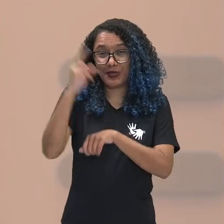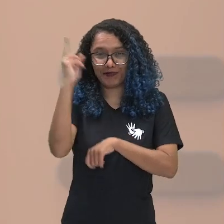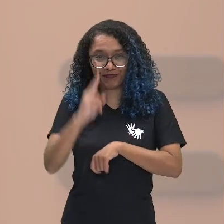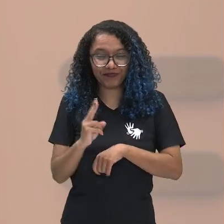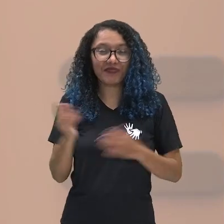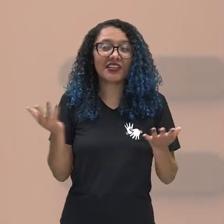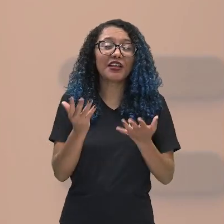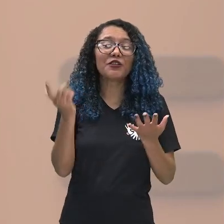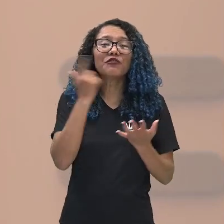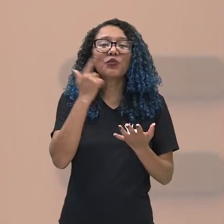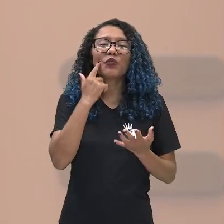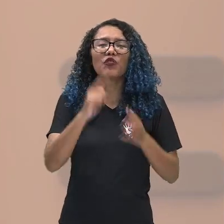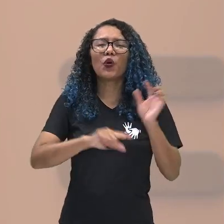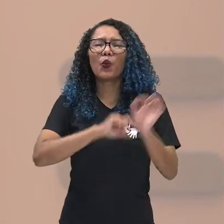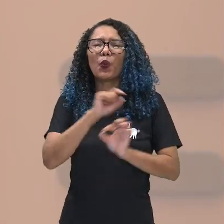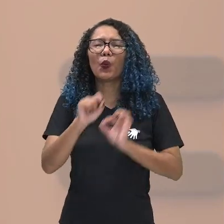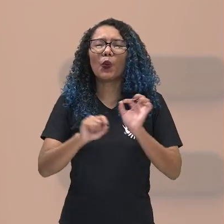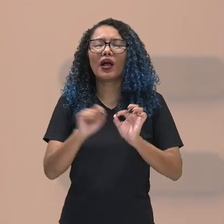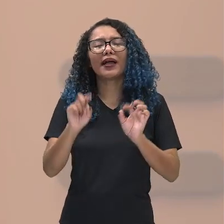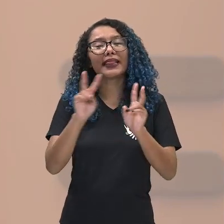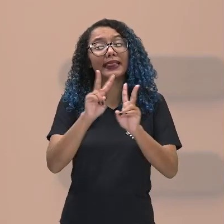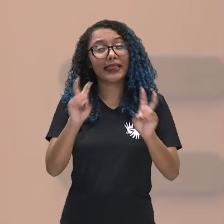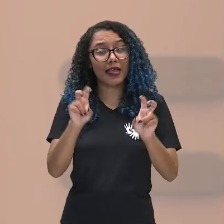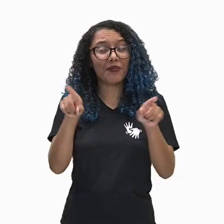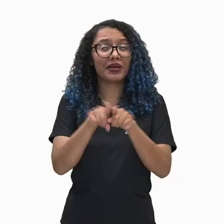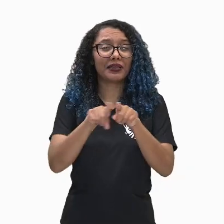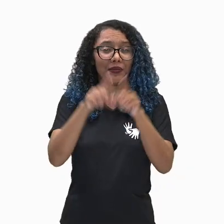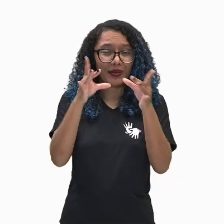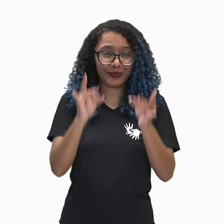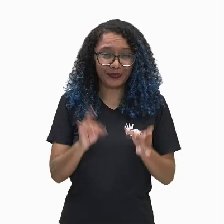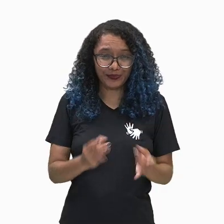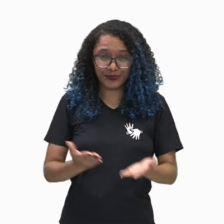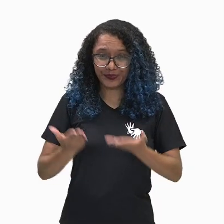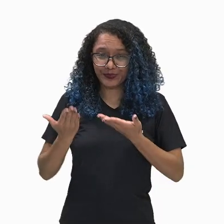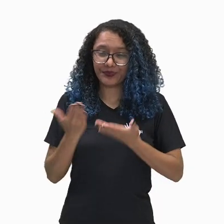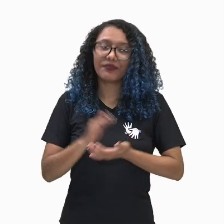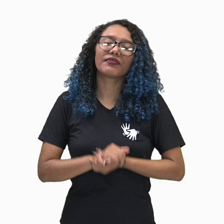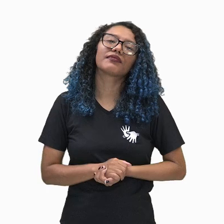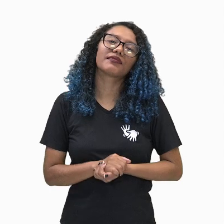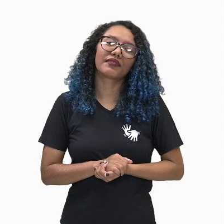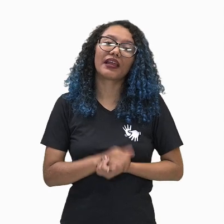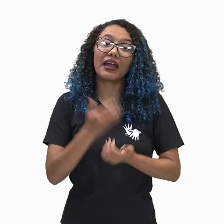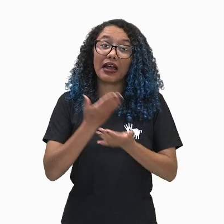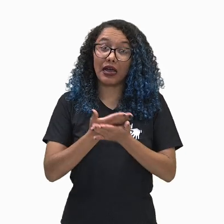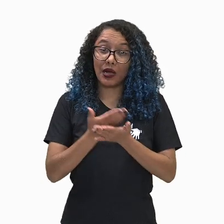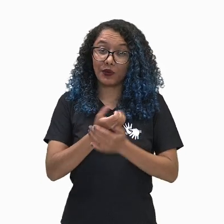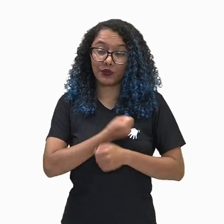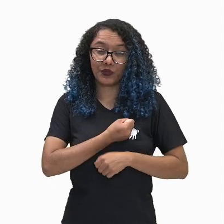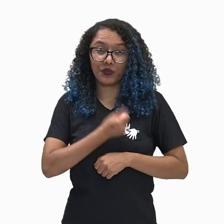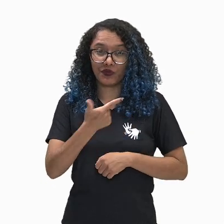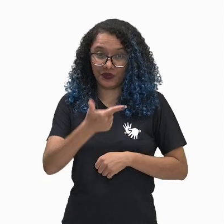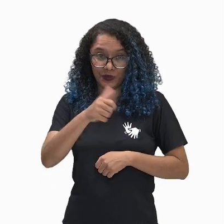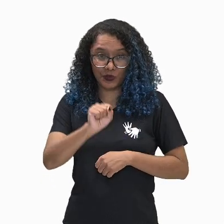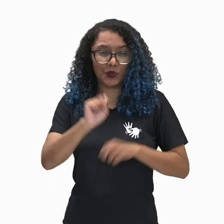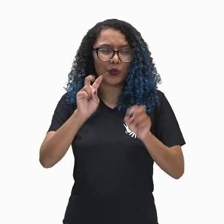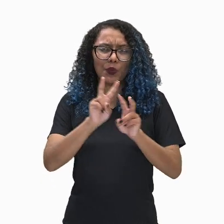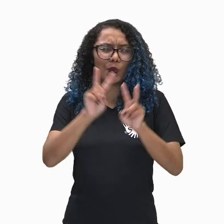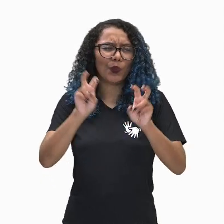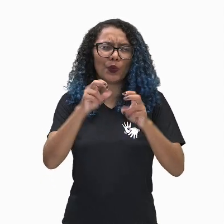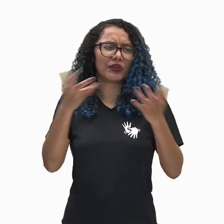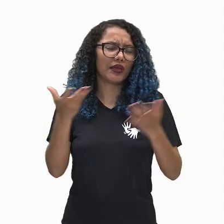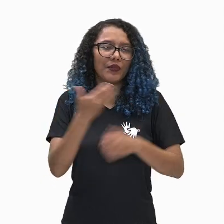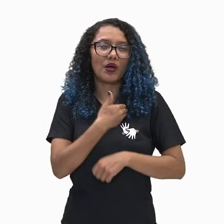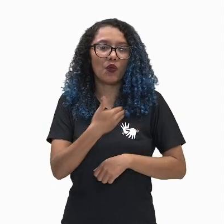convido vocês a acompanharem comigo o objeto e o detalhamento de nossa aula. Olha só, temos aí a aula número 28, objeto